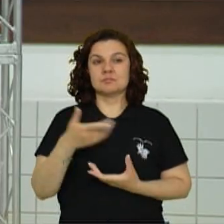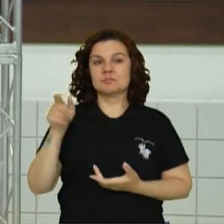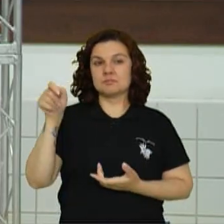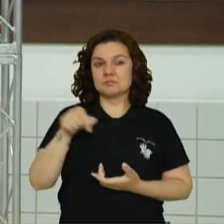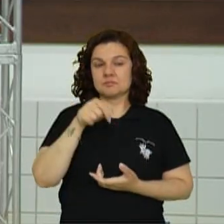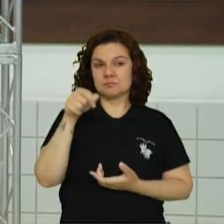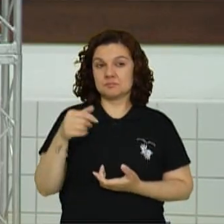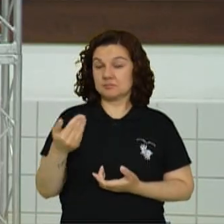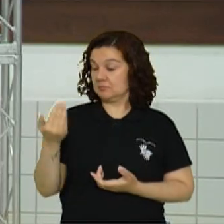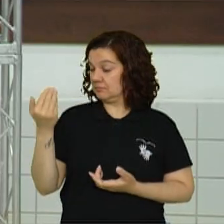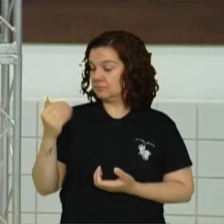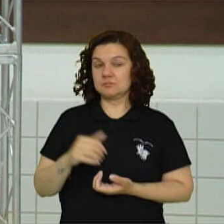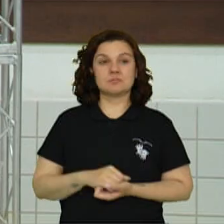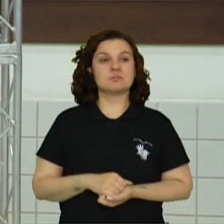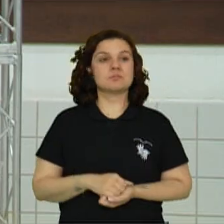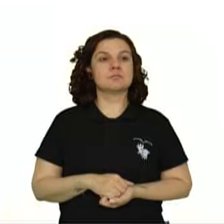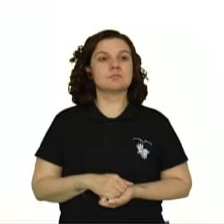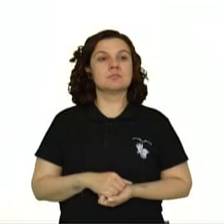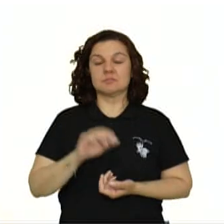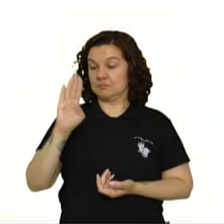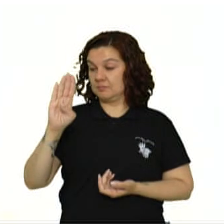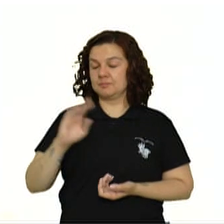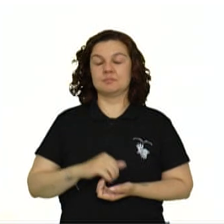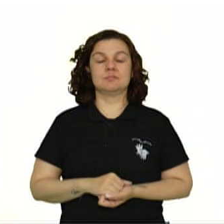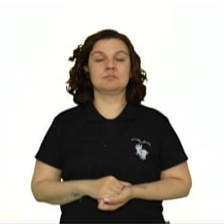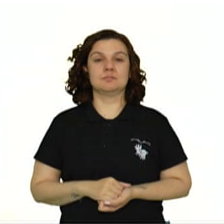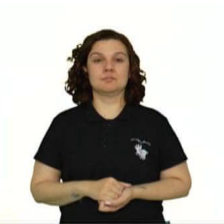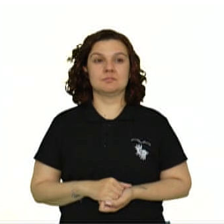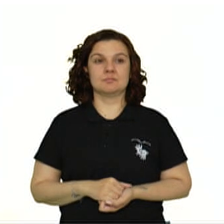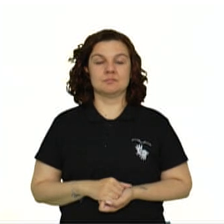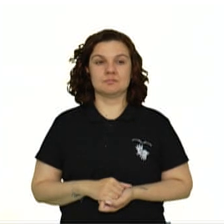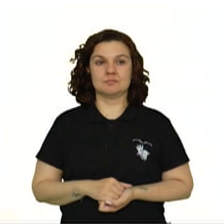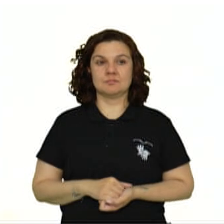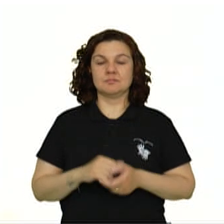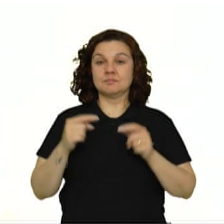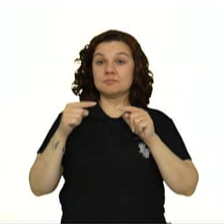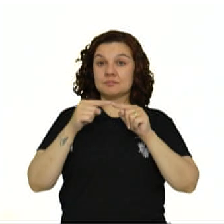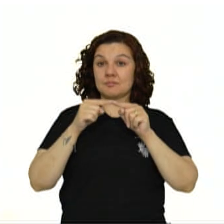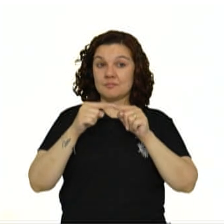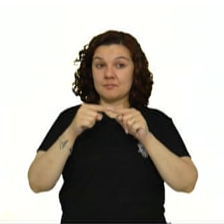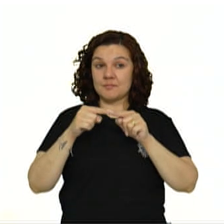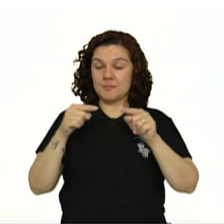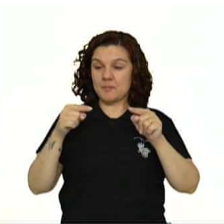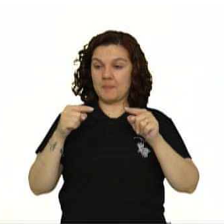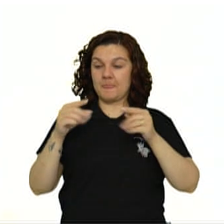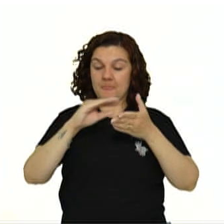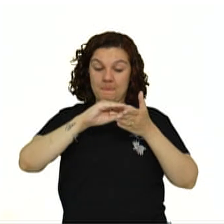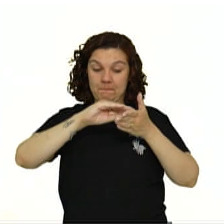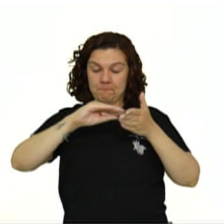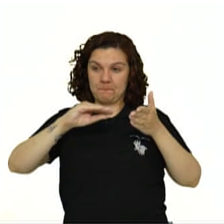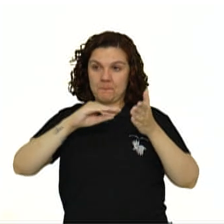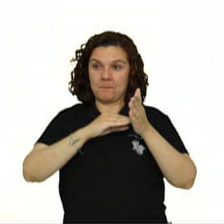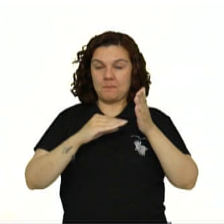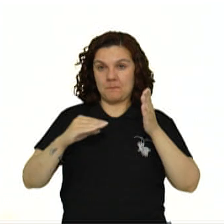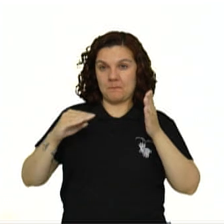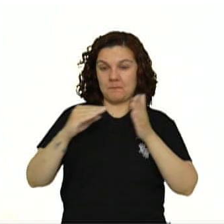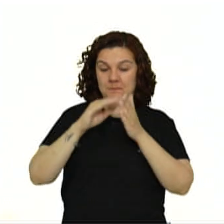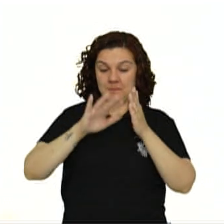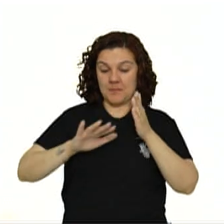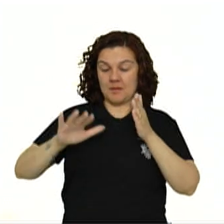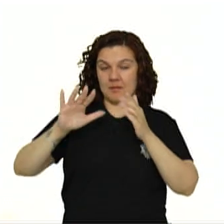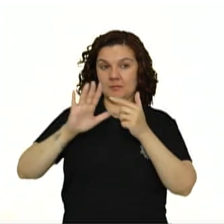alternativa onde ele estava? Estava lá na alternativa B, tá? Então, para retirar a área do